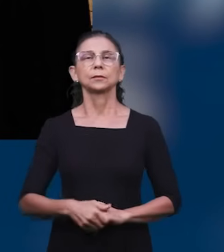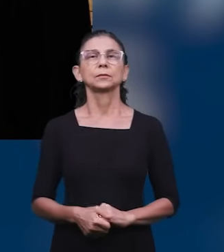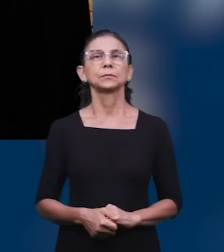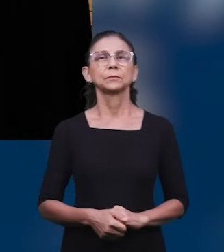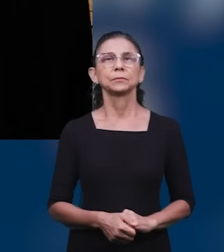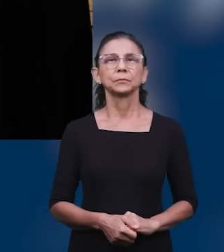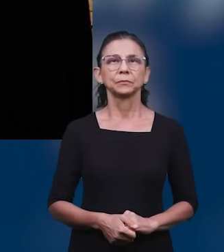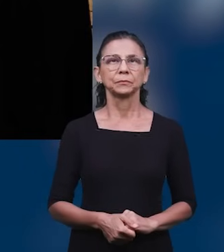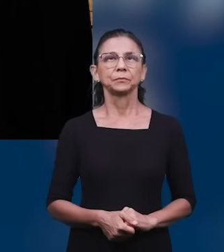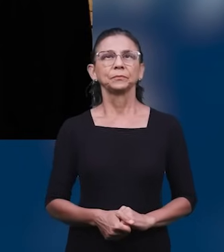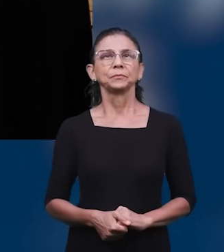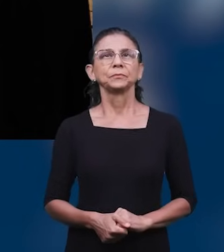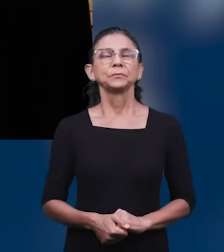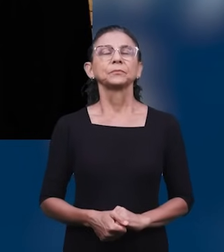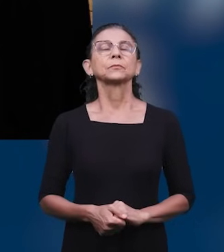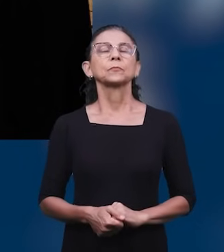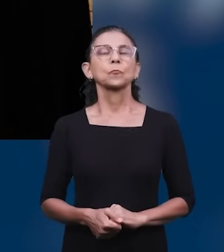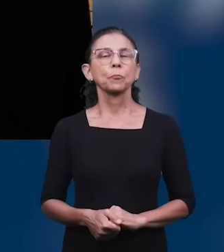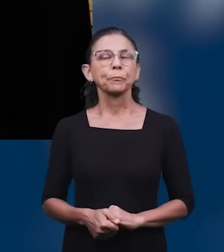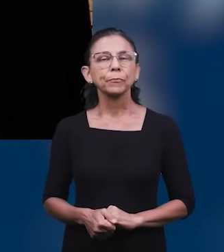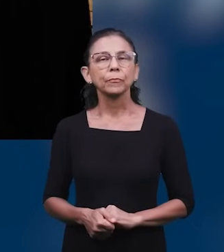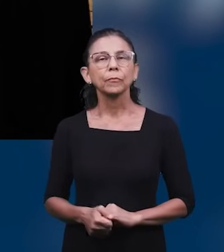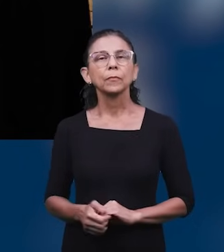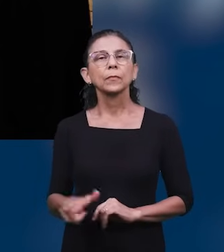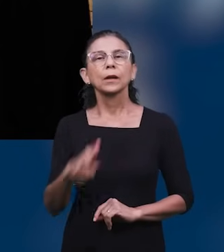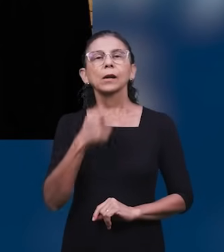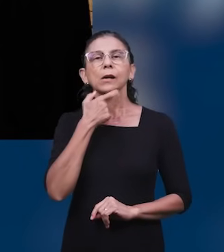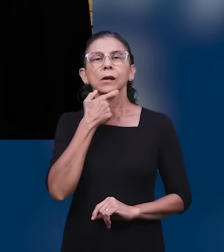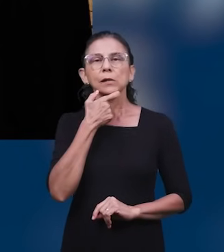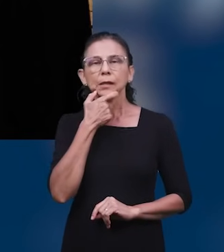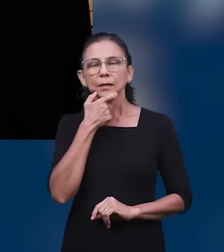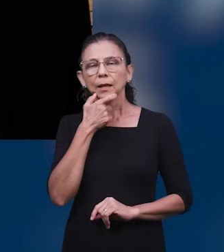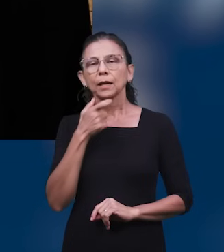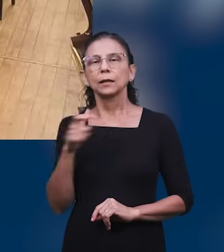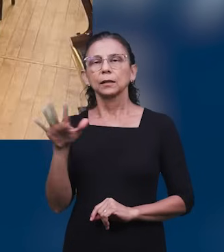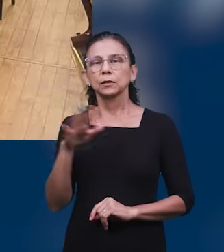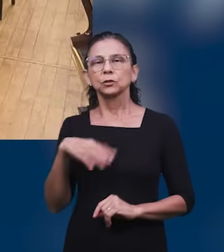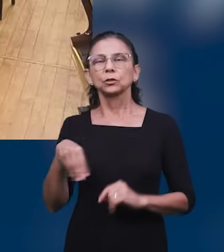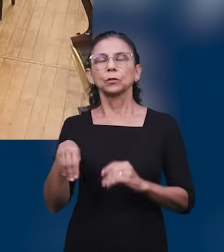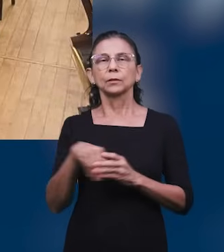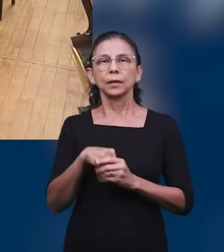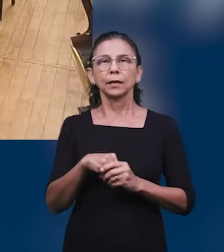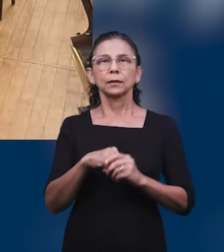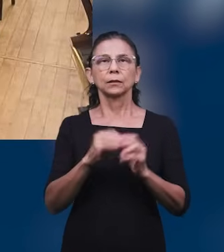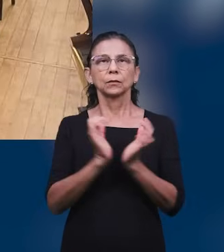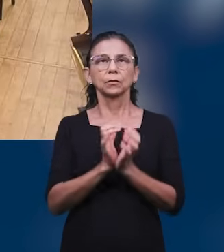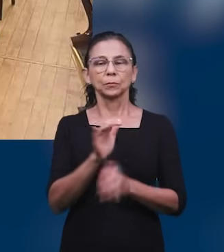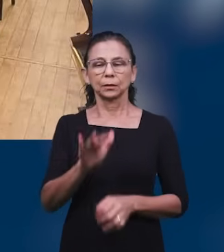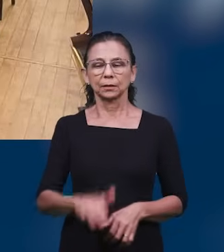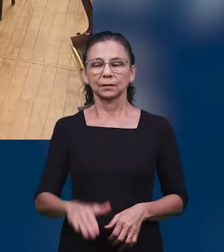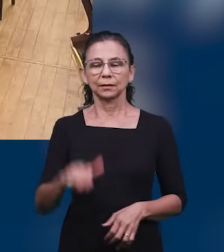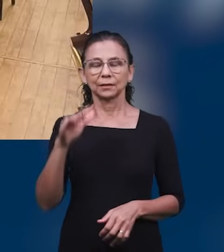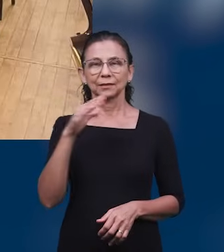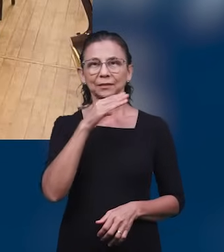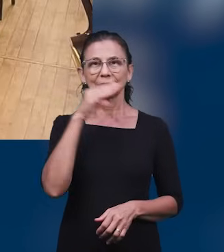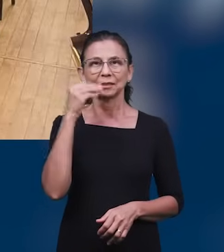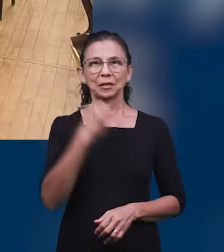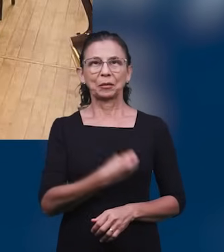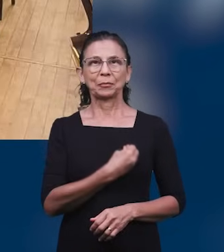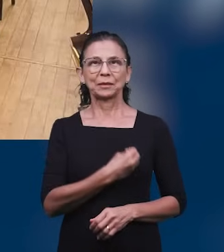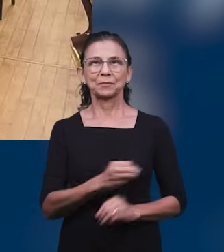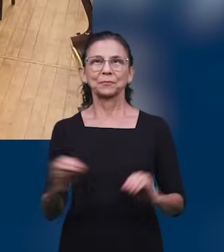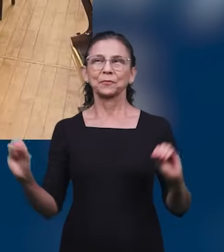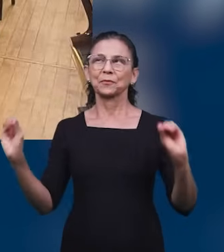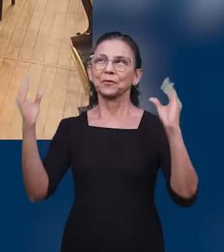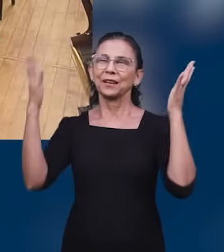ponto de pregação localizado em Shoreham, na Inglaterra, as crianças, intermediários e adolescentes participaram